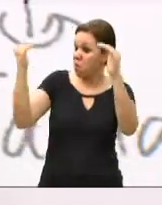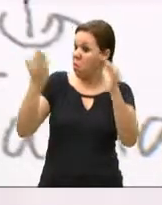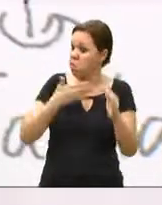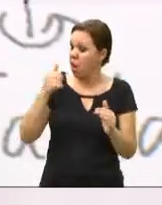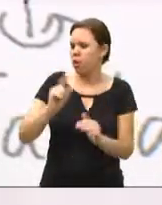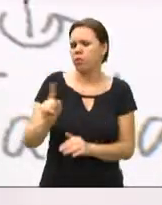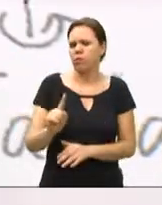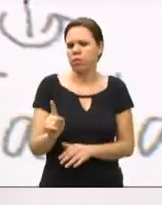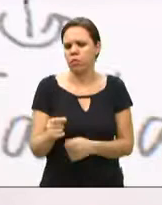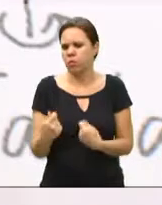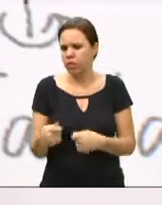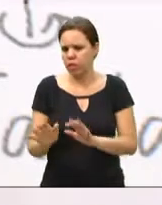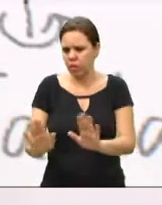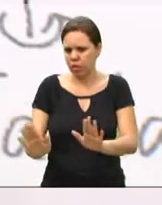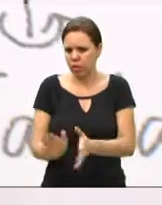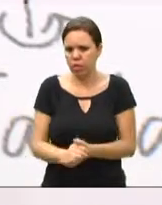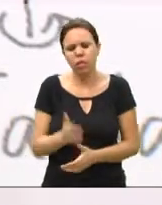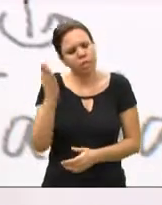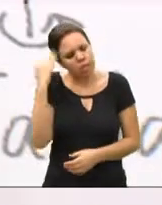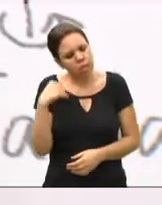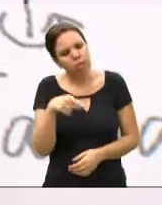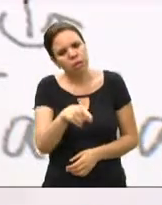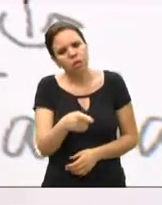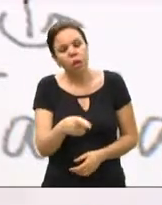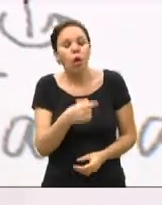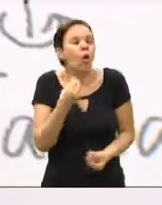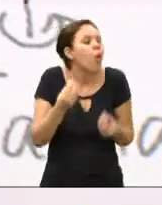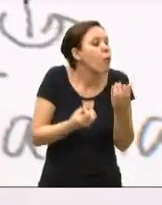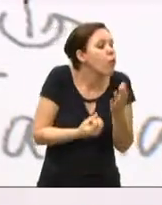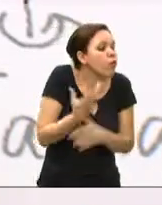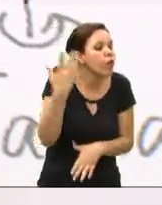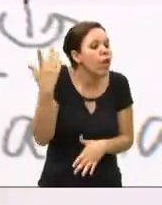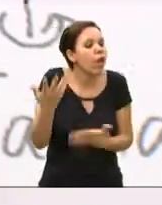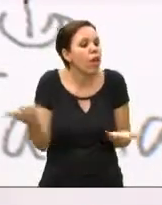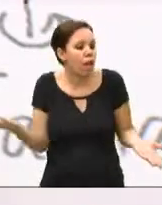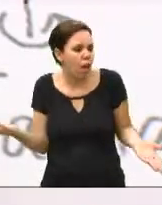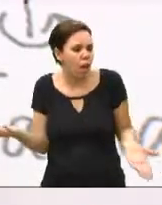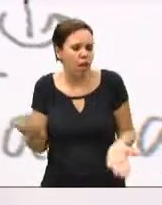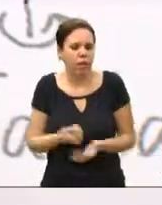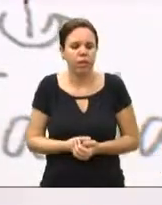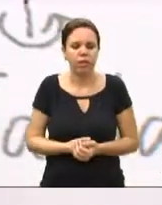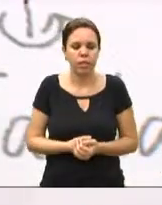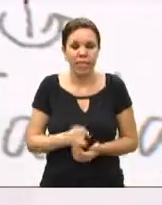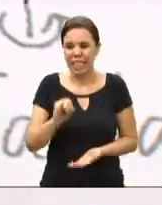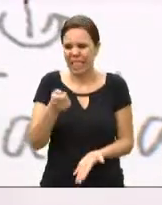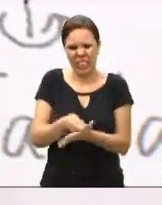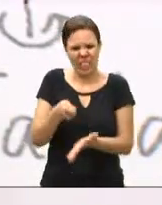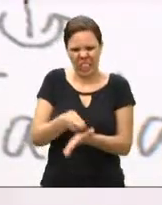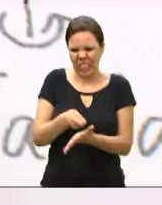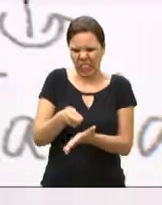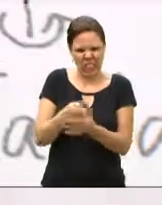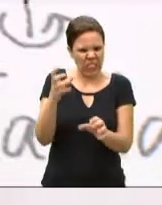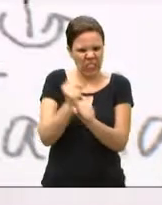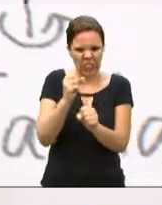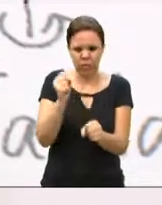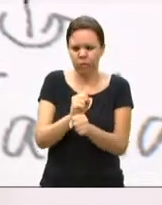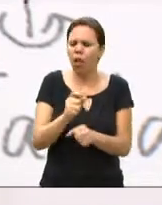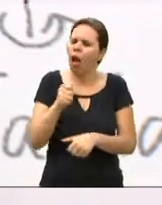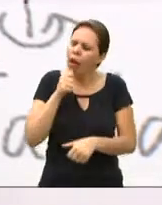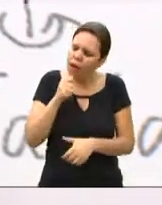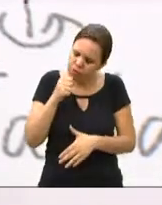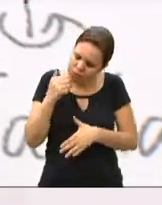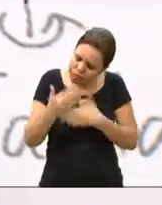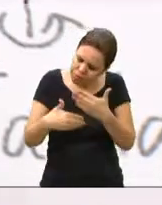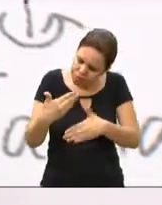desempenho e tudo mais. É mais assim, saber, nossa, como foi, como não foi e tudo mais, mas assim, sem exigir uma nota, porque ainda está no processo